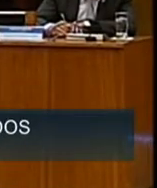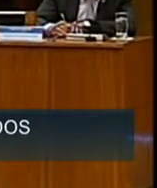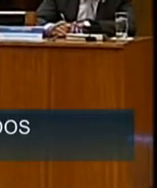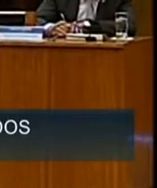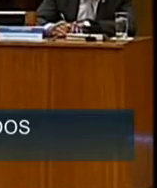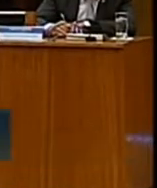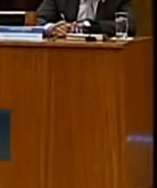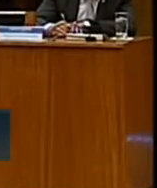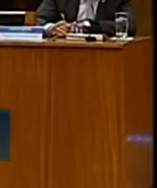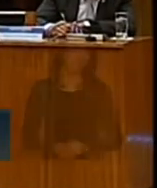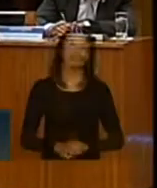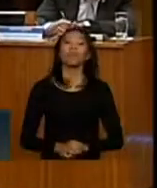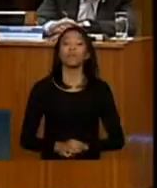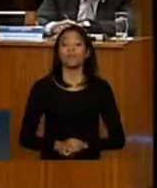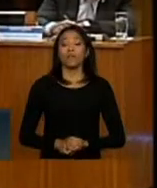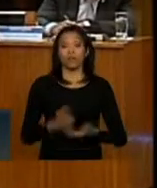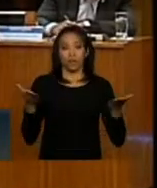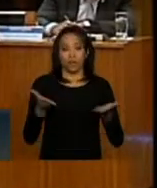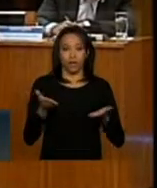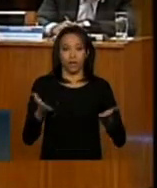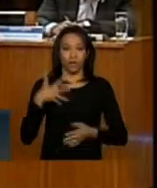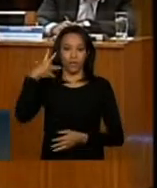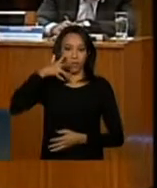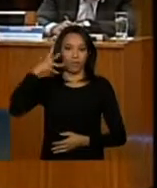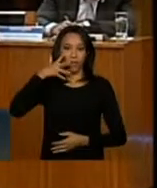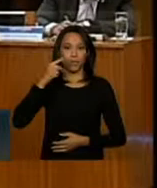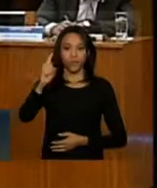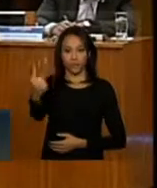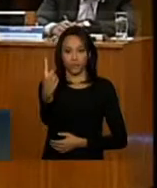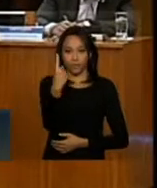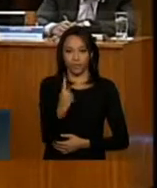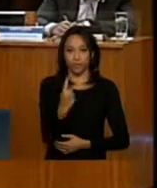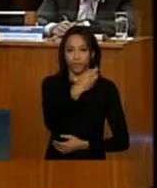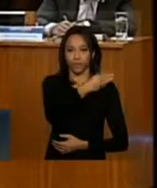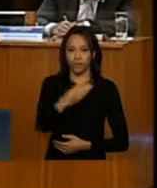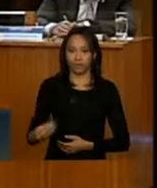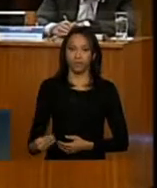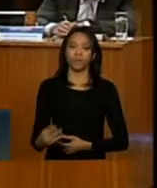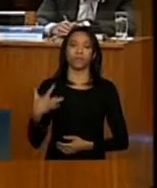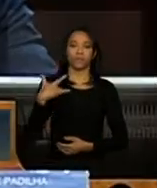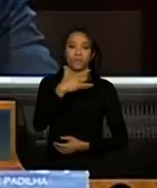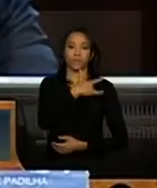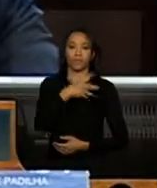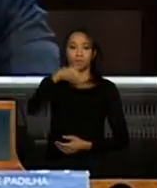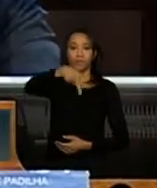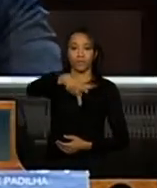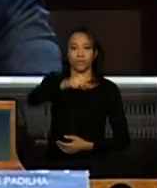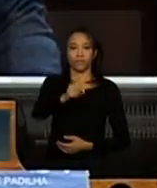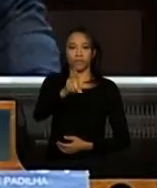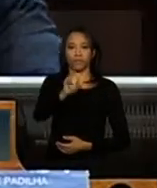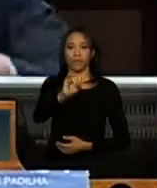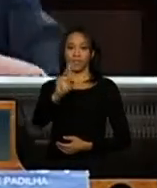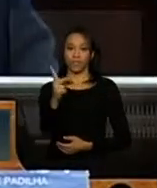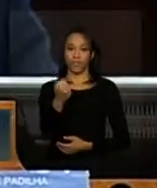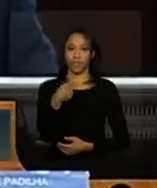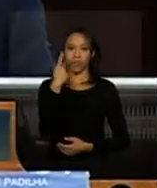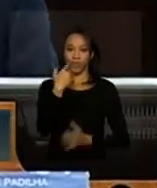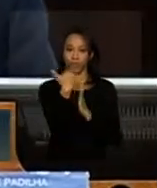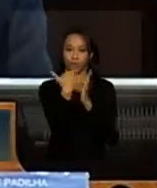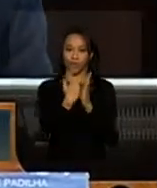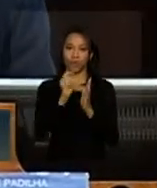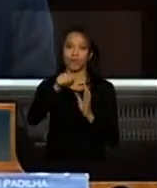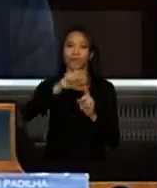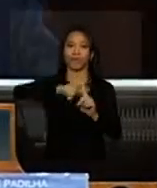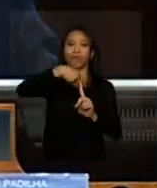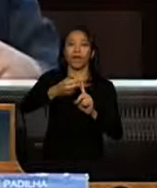E agora, com a palavra, o ministro da Saúde, Alexandre Padilha. Para falar do Mais Médicos.